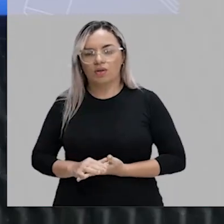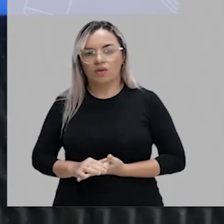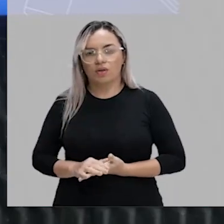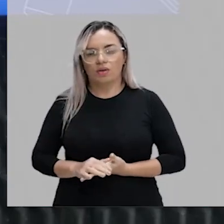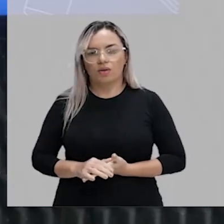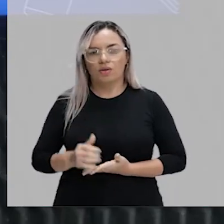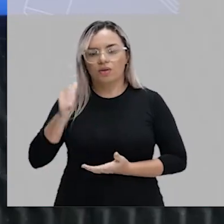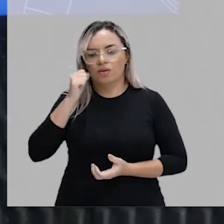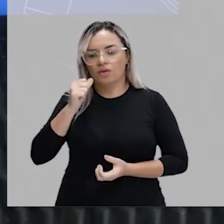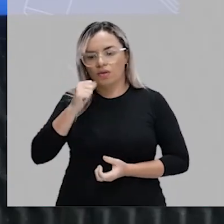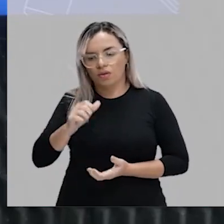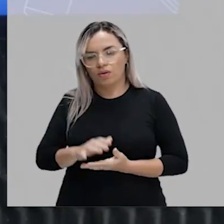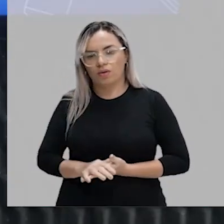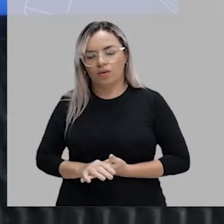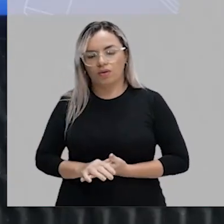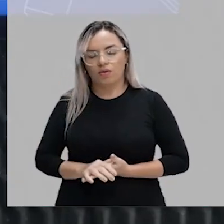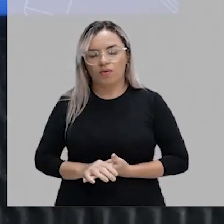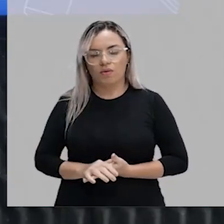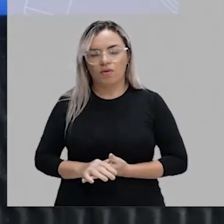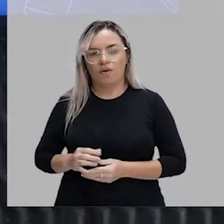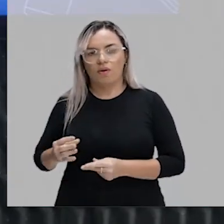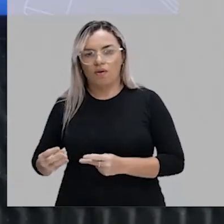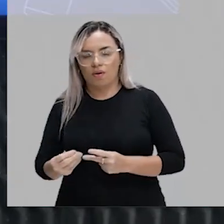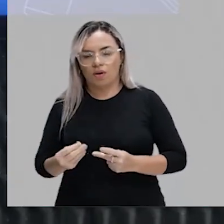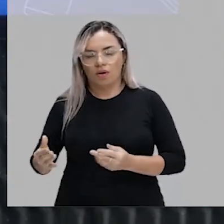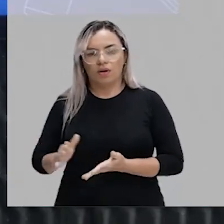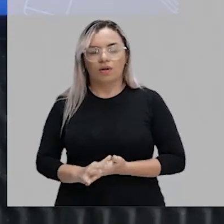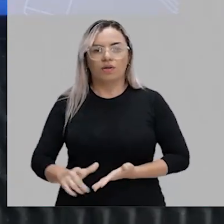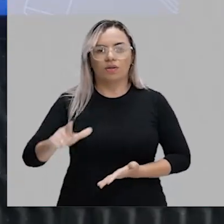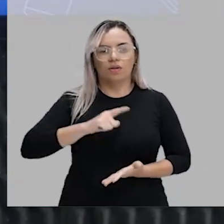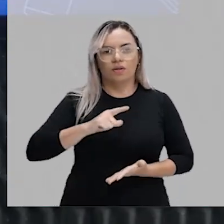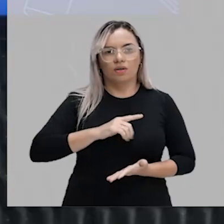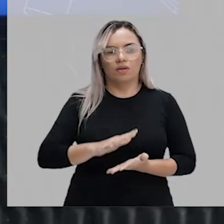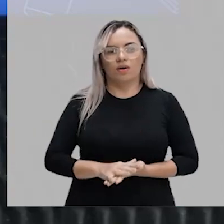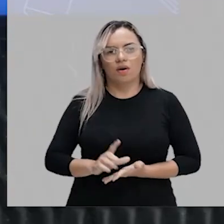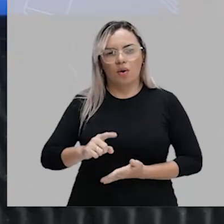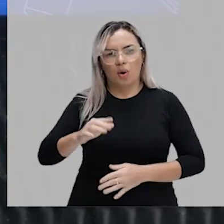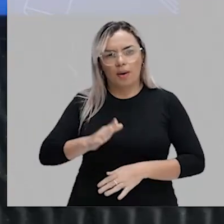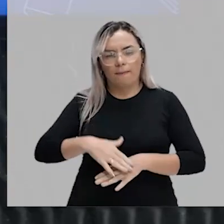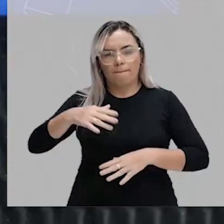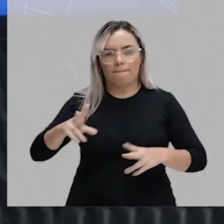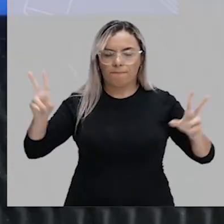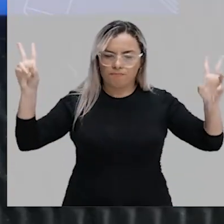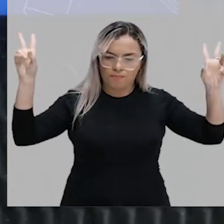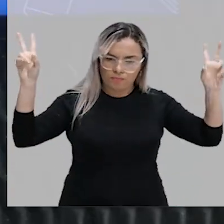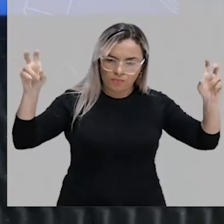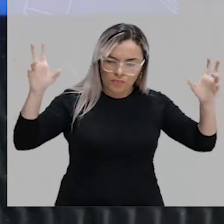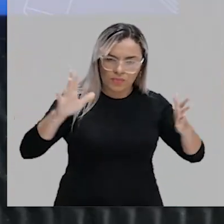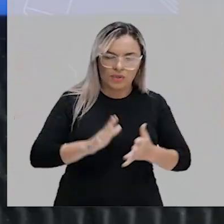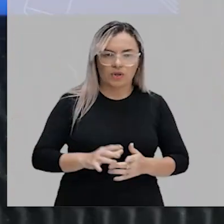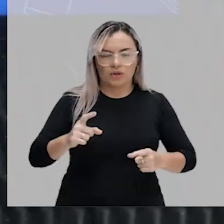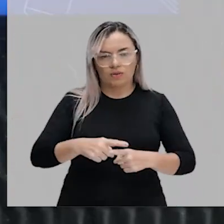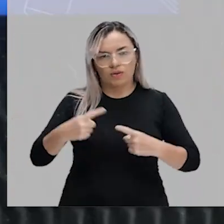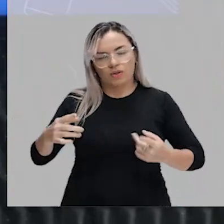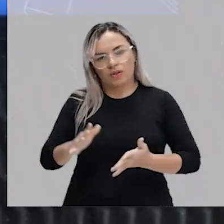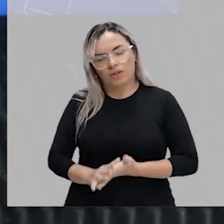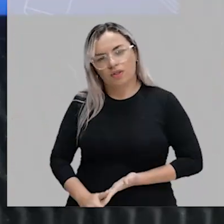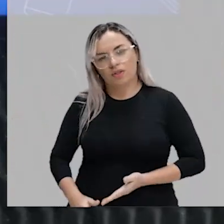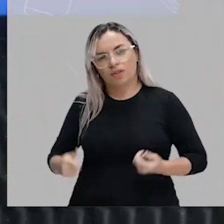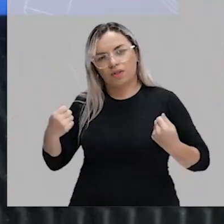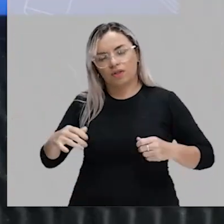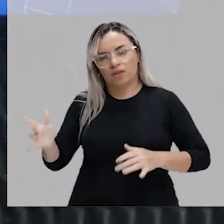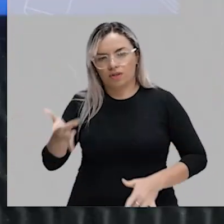Então, galera, nós teremos mais aulas sobre essa temática. Por enquanto, o dever de casa é vocês decorarem,